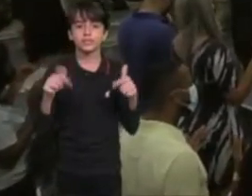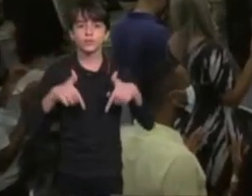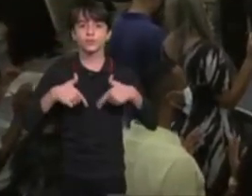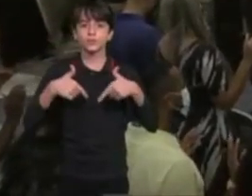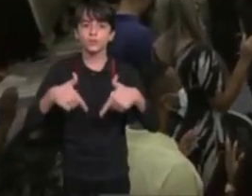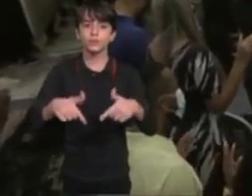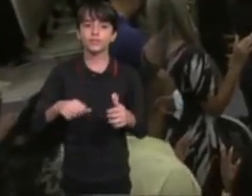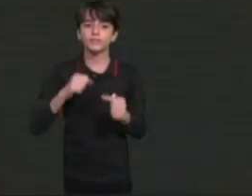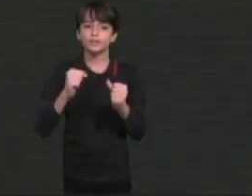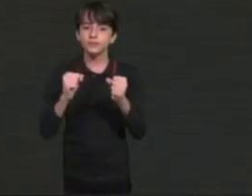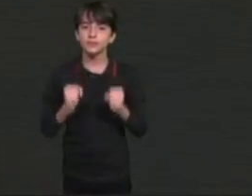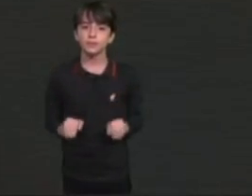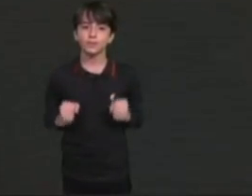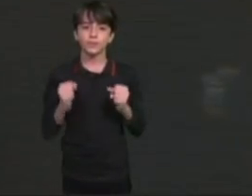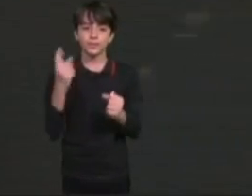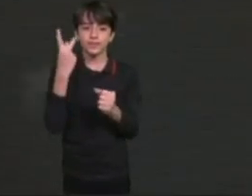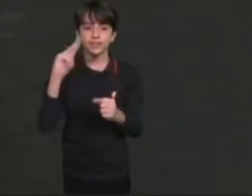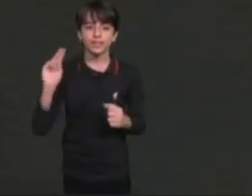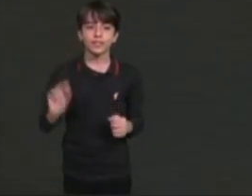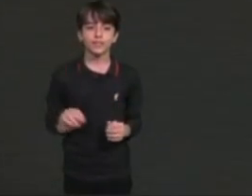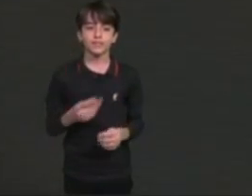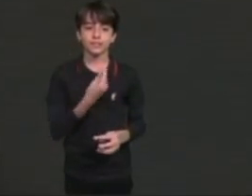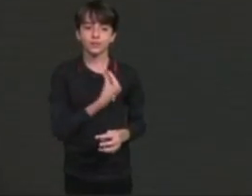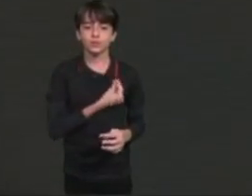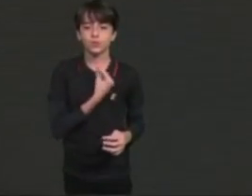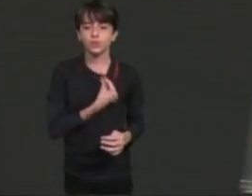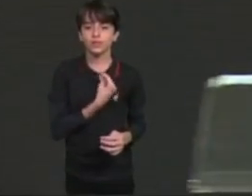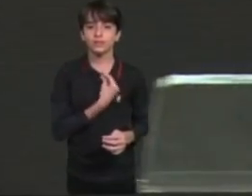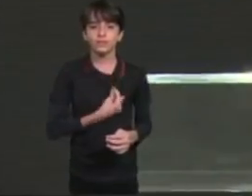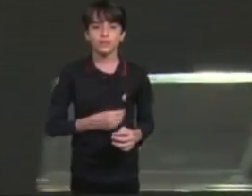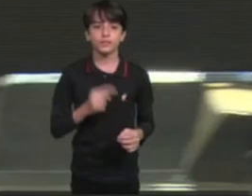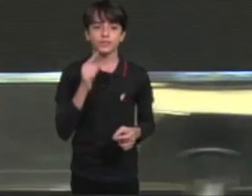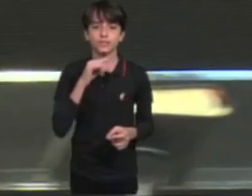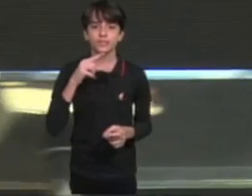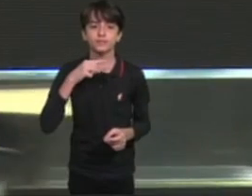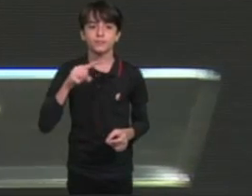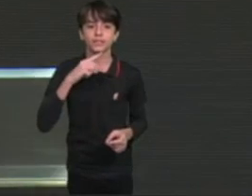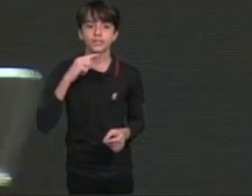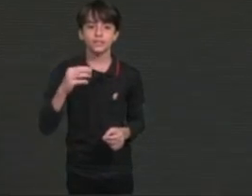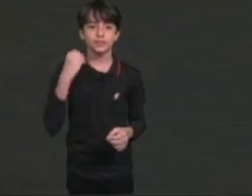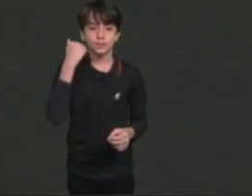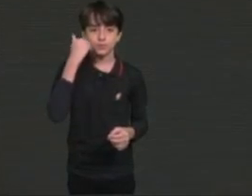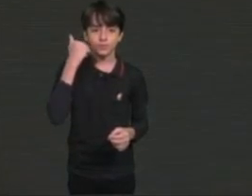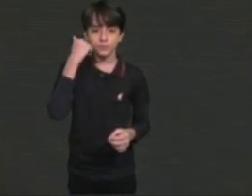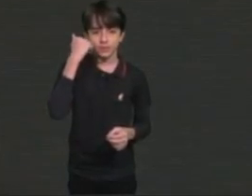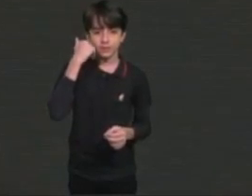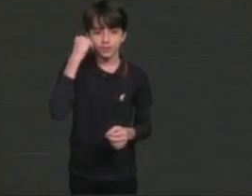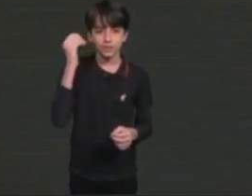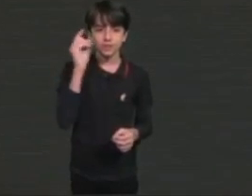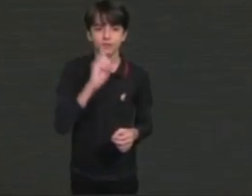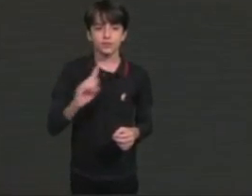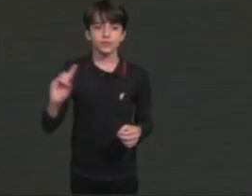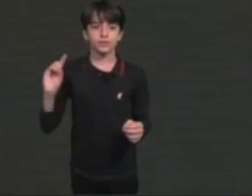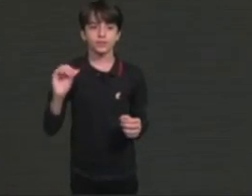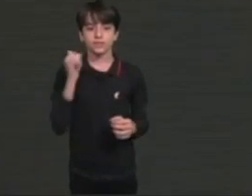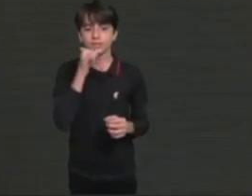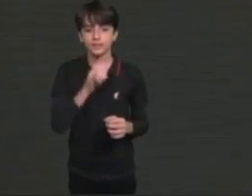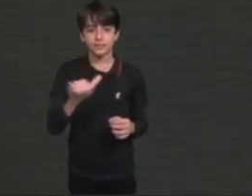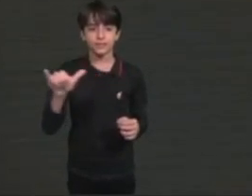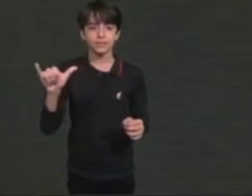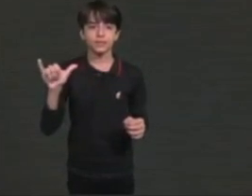problema na sua vida e que você tenha experiências com Deus eu declaro salvação perdão